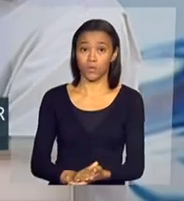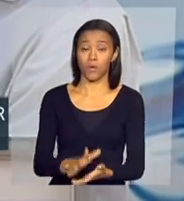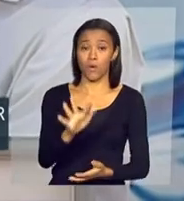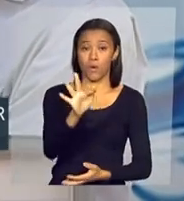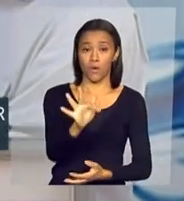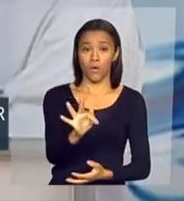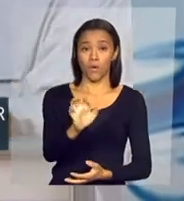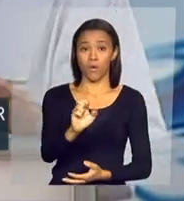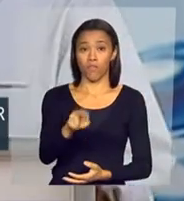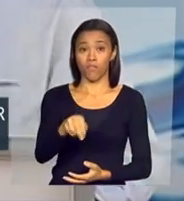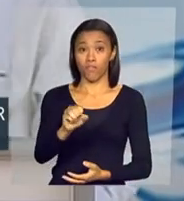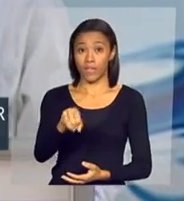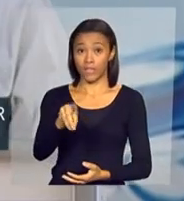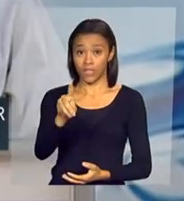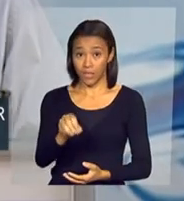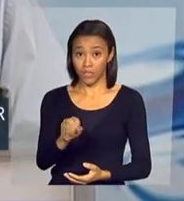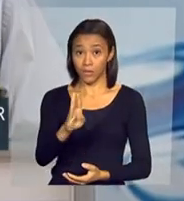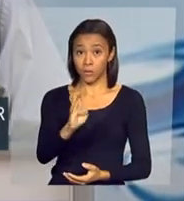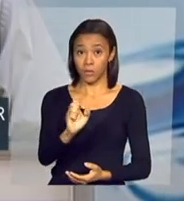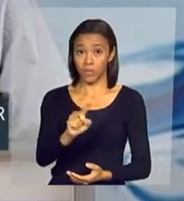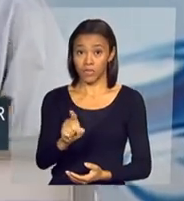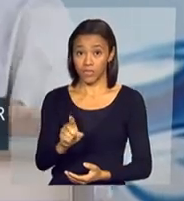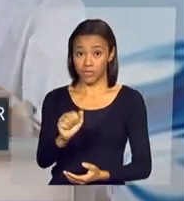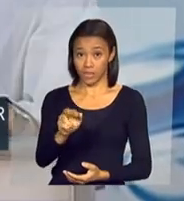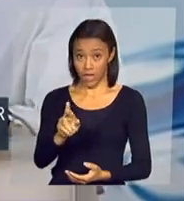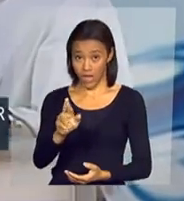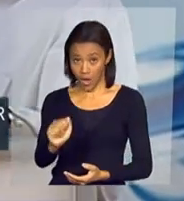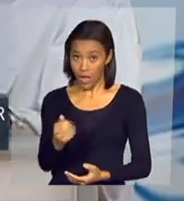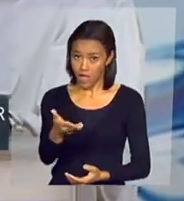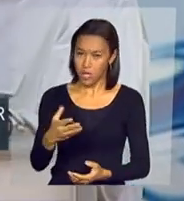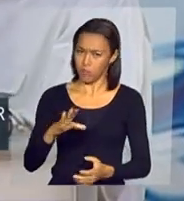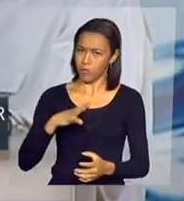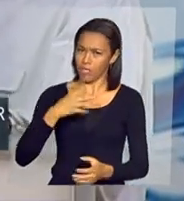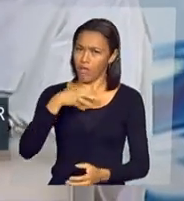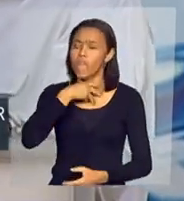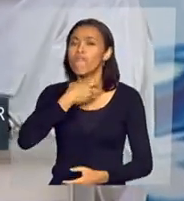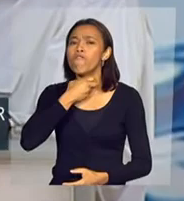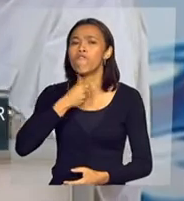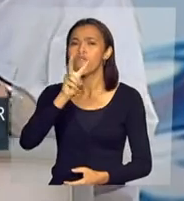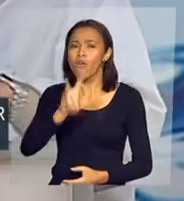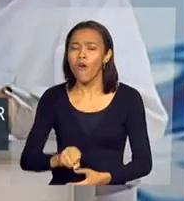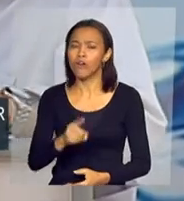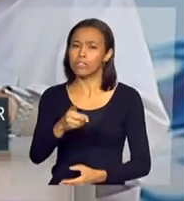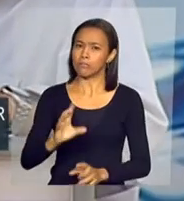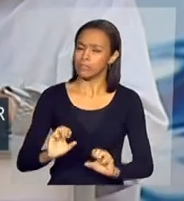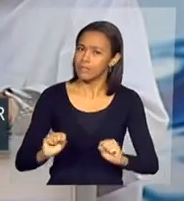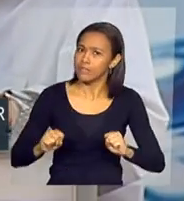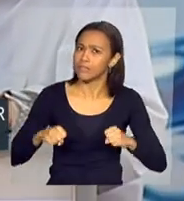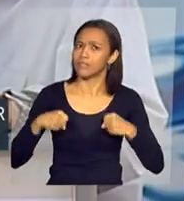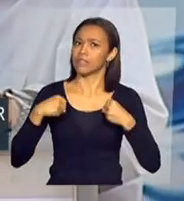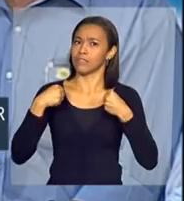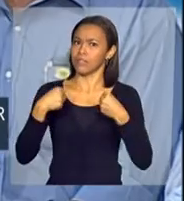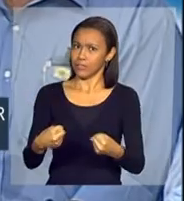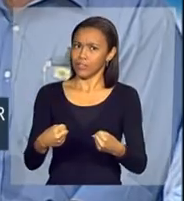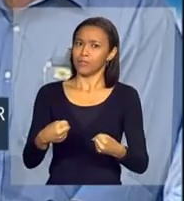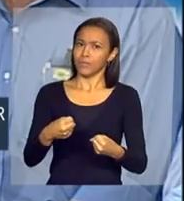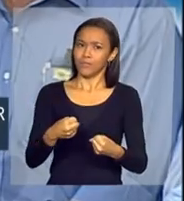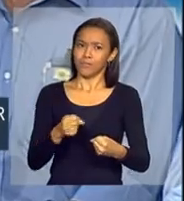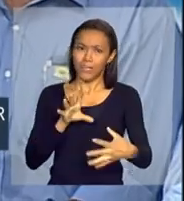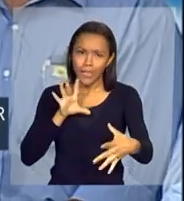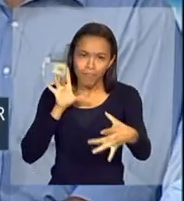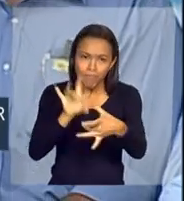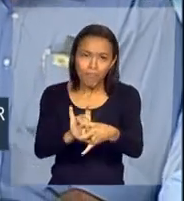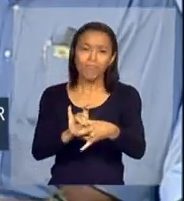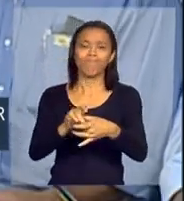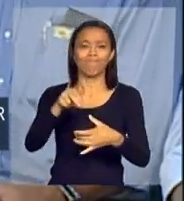voz fabulosa que tem, com esse ânimo que é peculiar do nordestino, do sertão